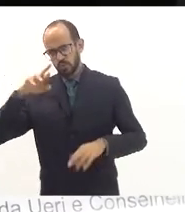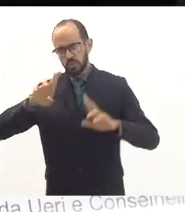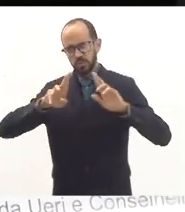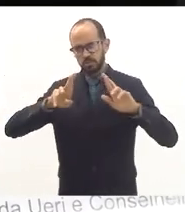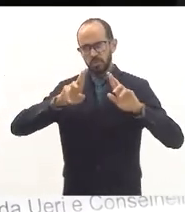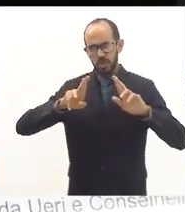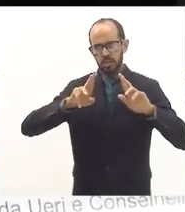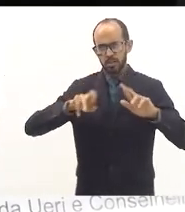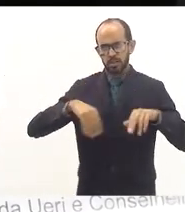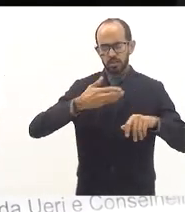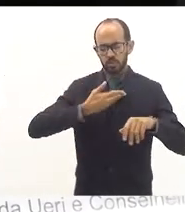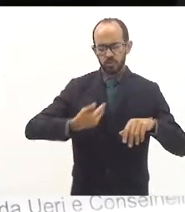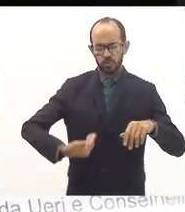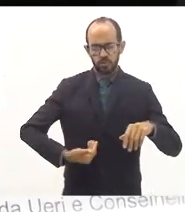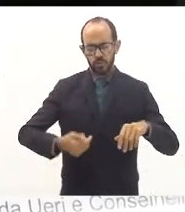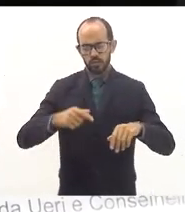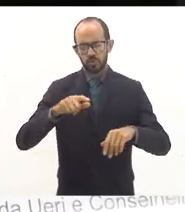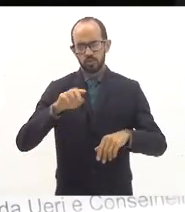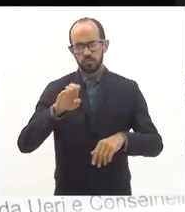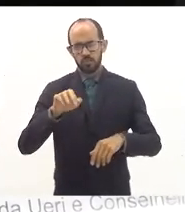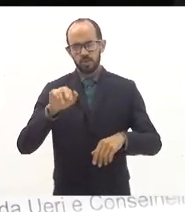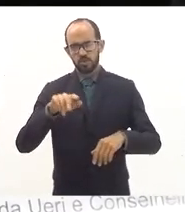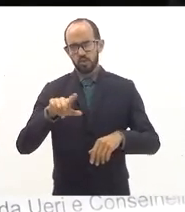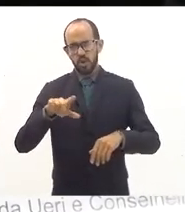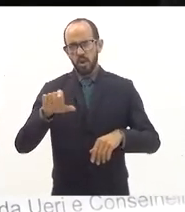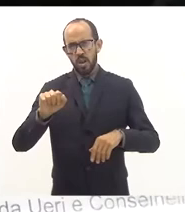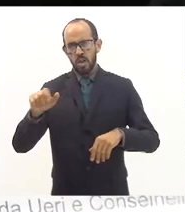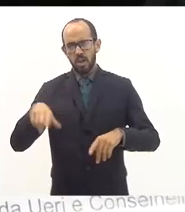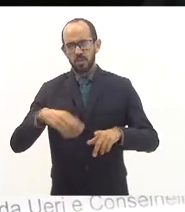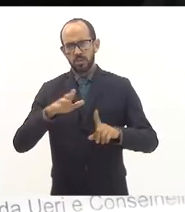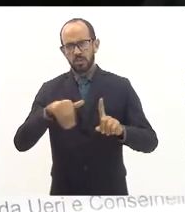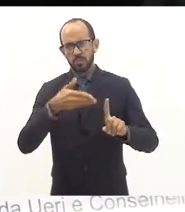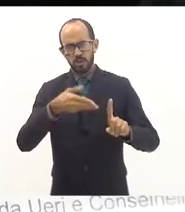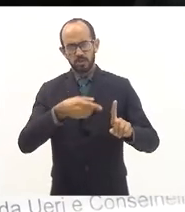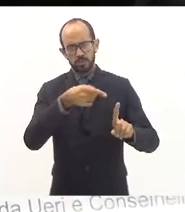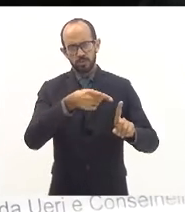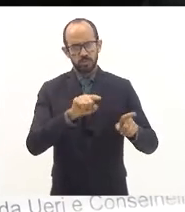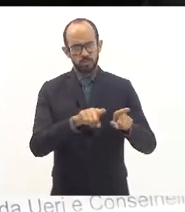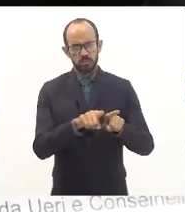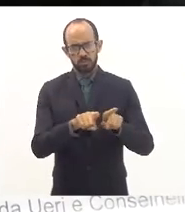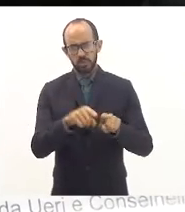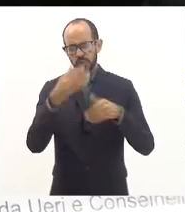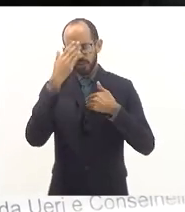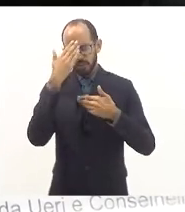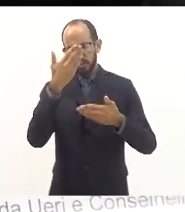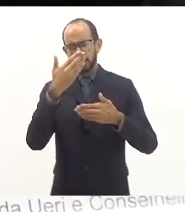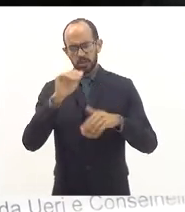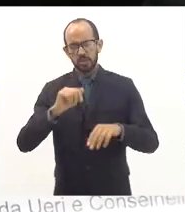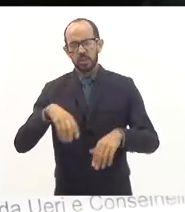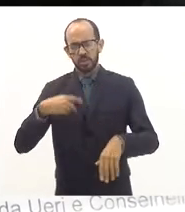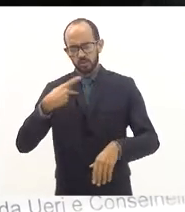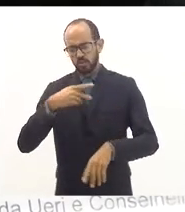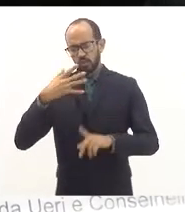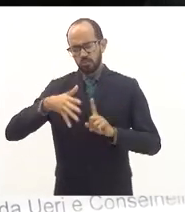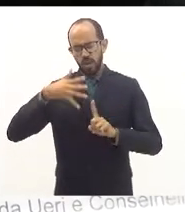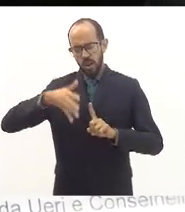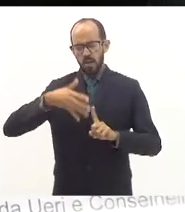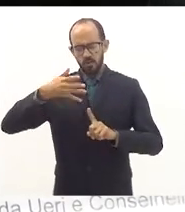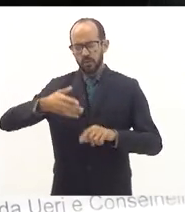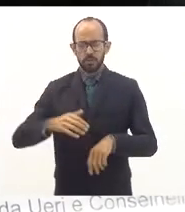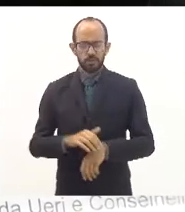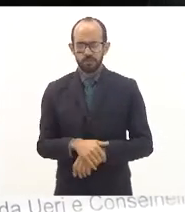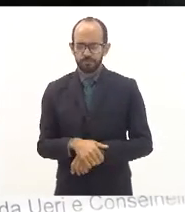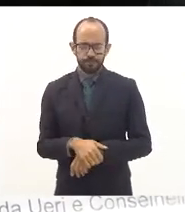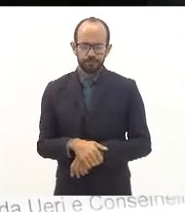governos de Brizola, e a homenageá-la e agradecer a sua palavra